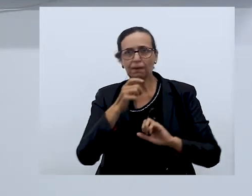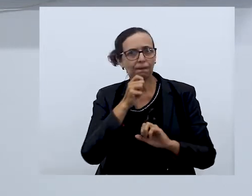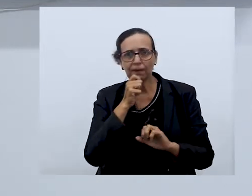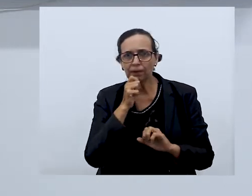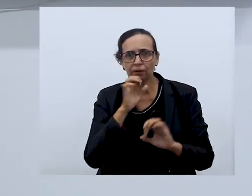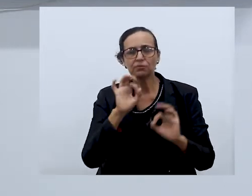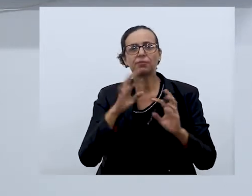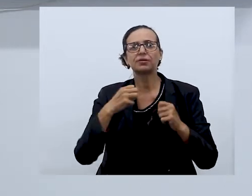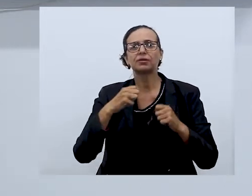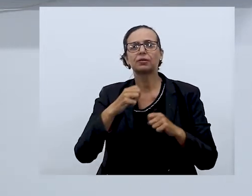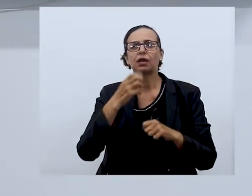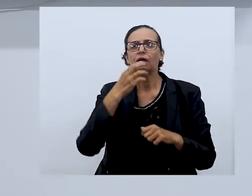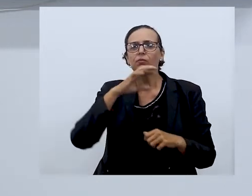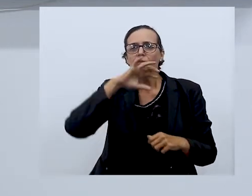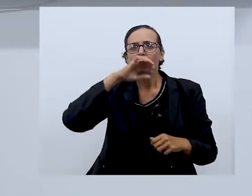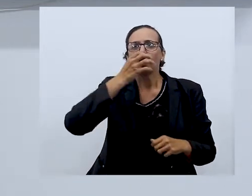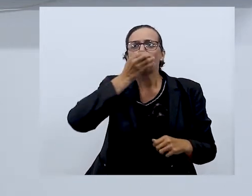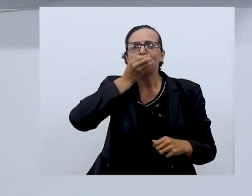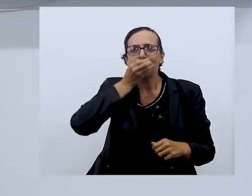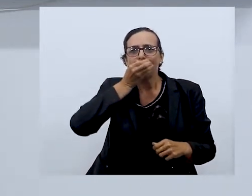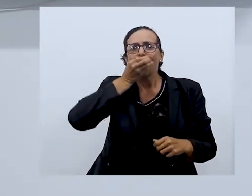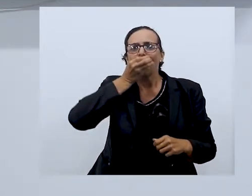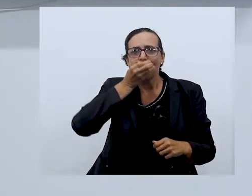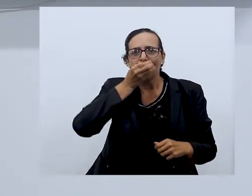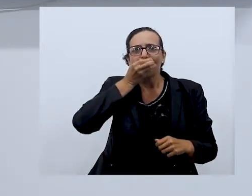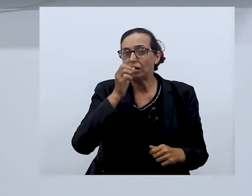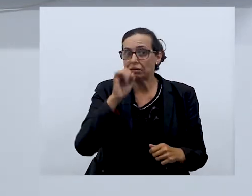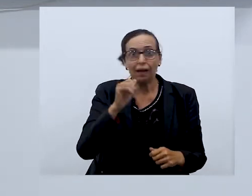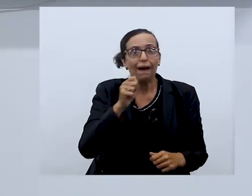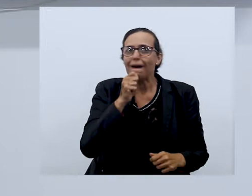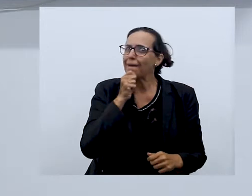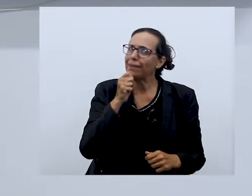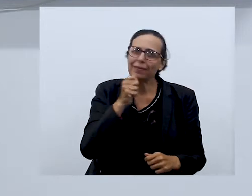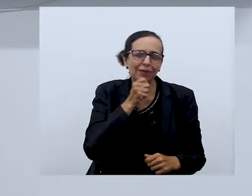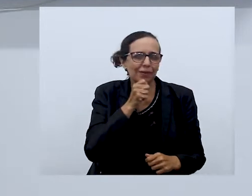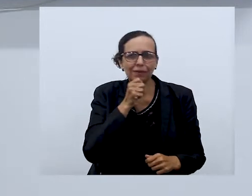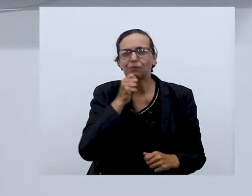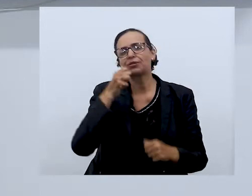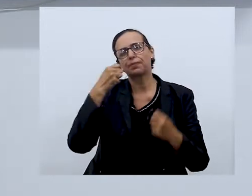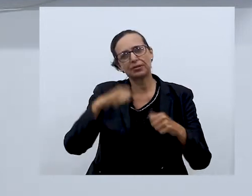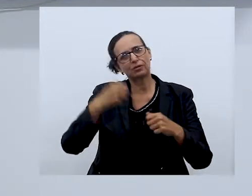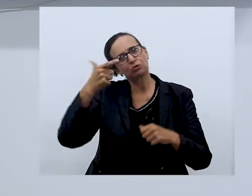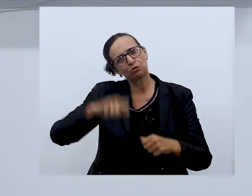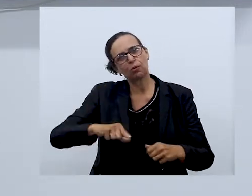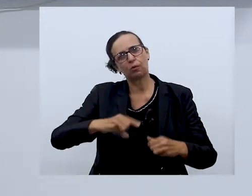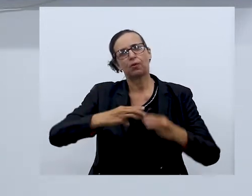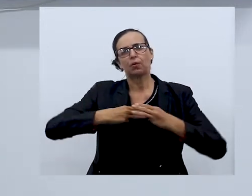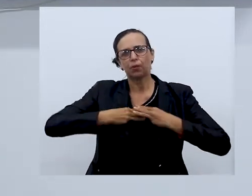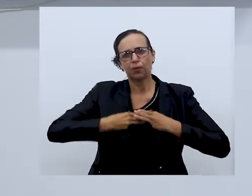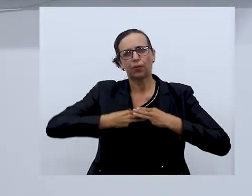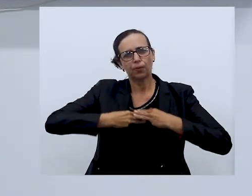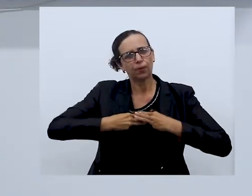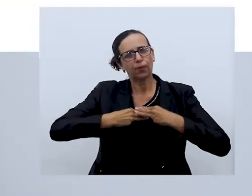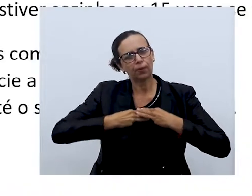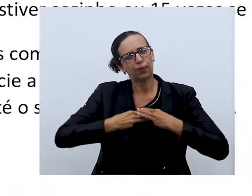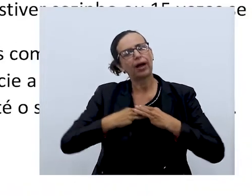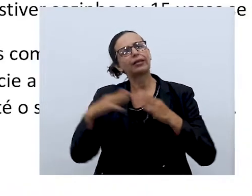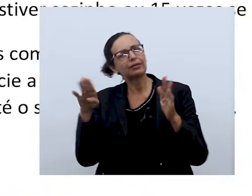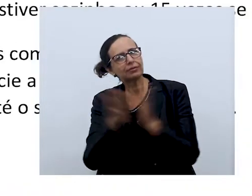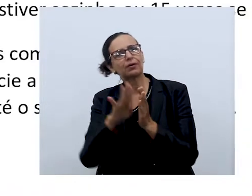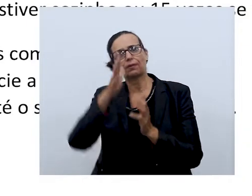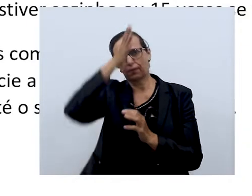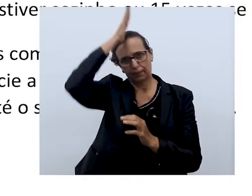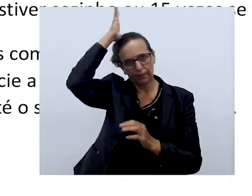ela responde. Se não, você faz o boca a boca. E se ela ainda não responder, você continua fazendo o procedimento até a chegada do socorro.